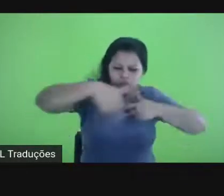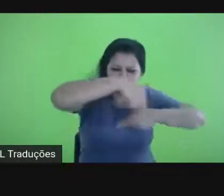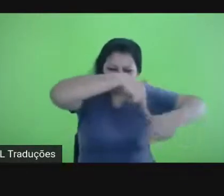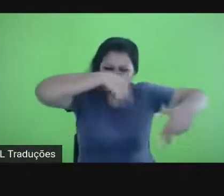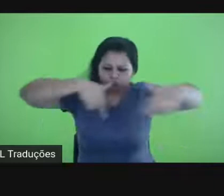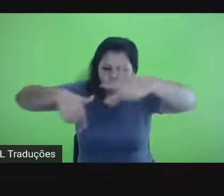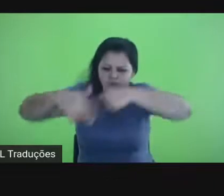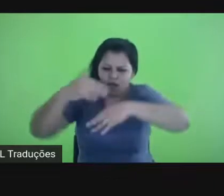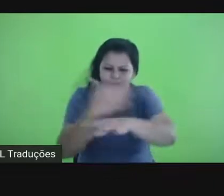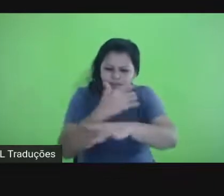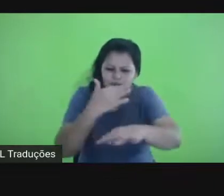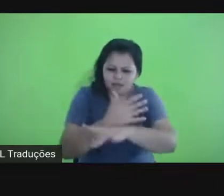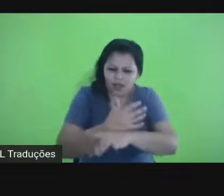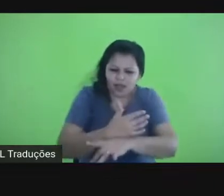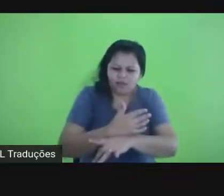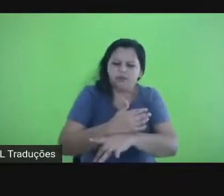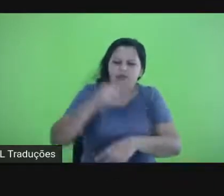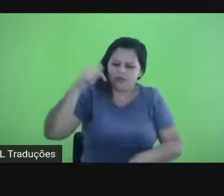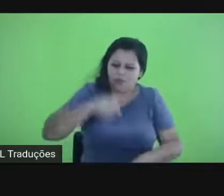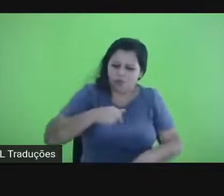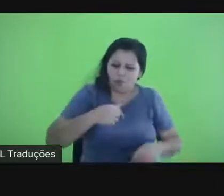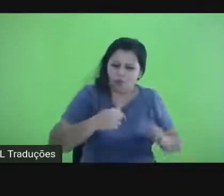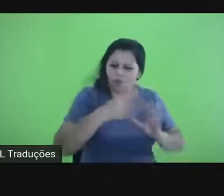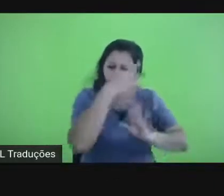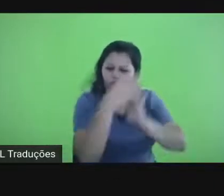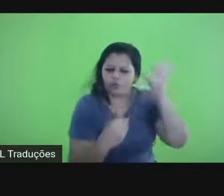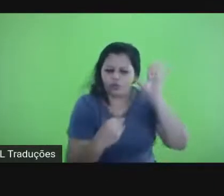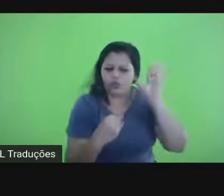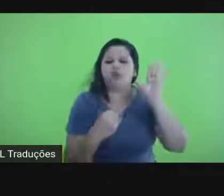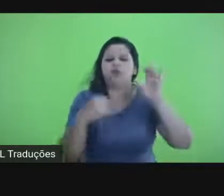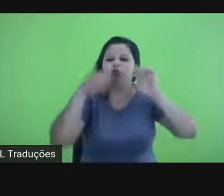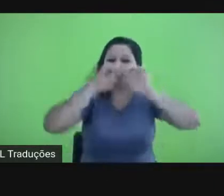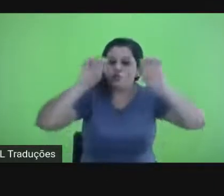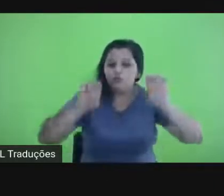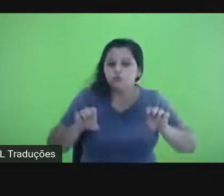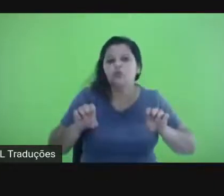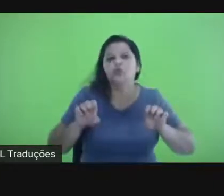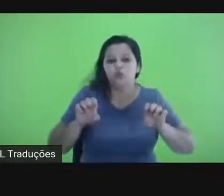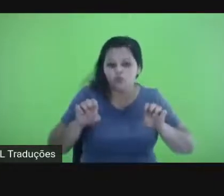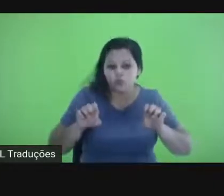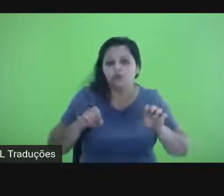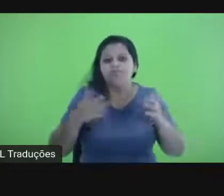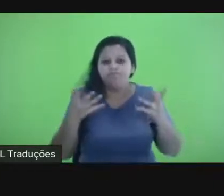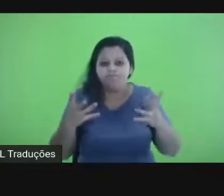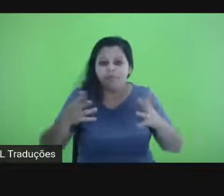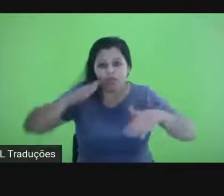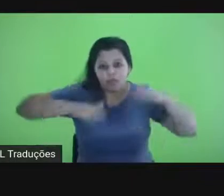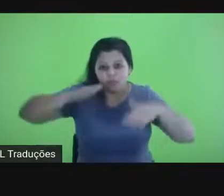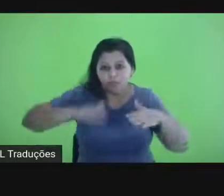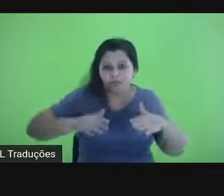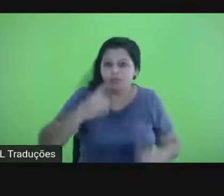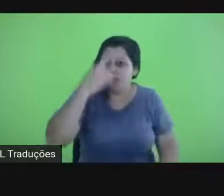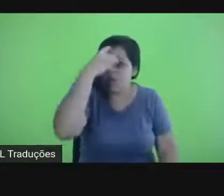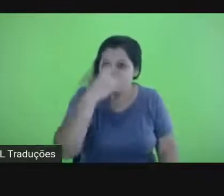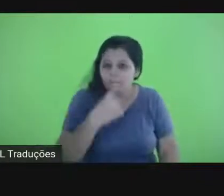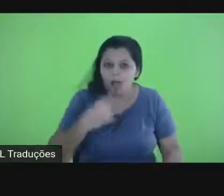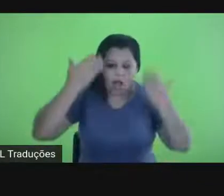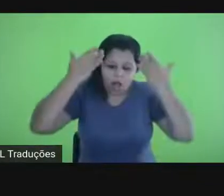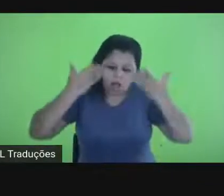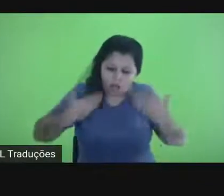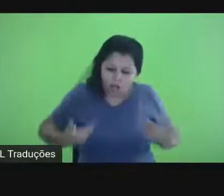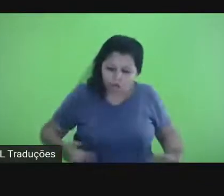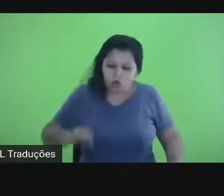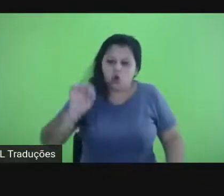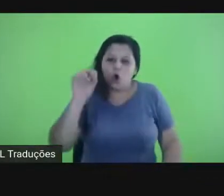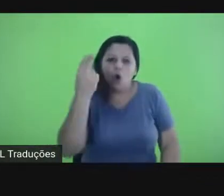estar carregando todas essas informações, seja de maneira simbólica, através da sua imagem, da sua aparência, seja de